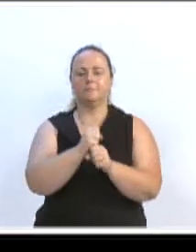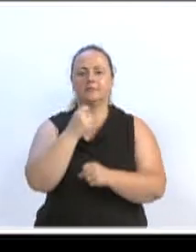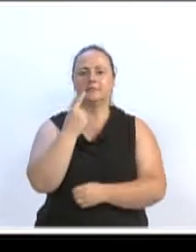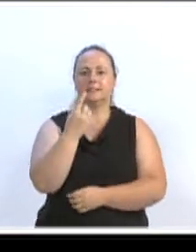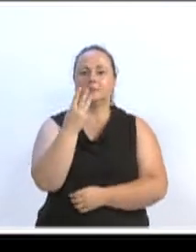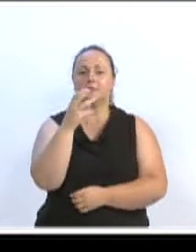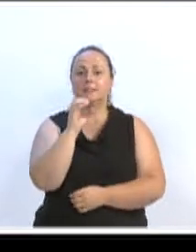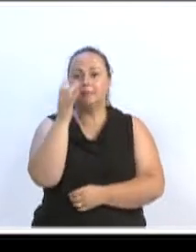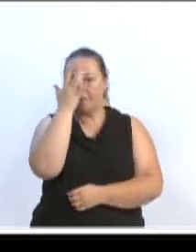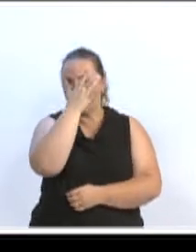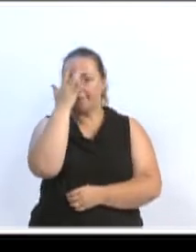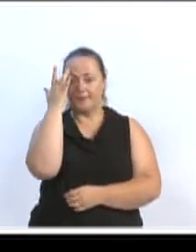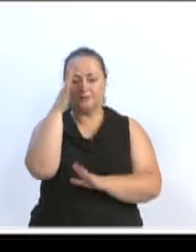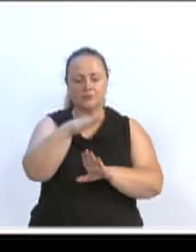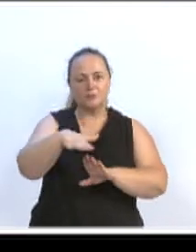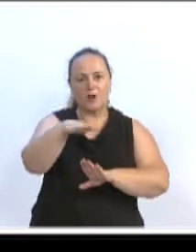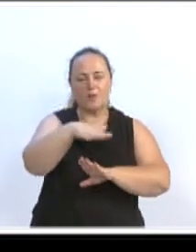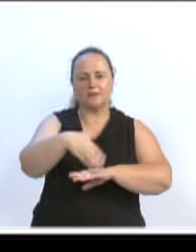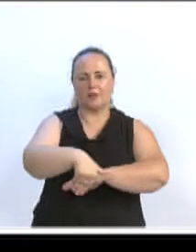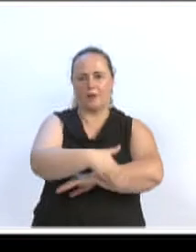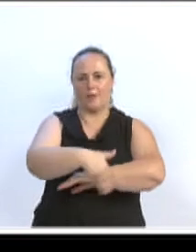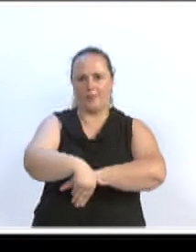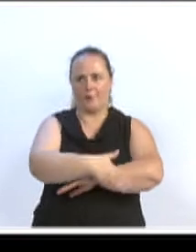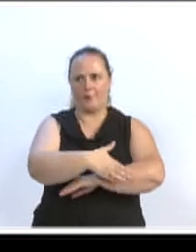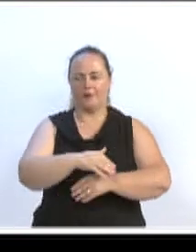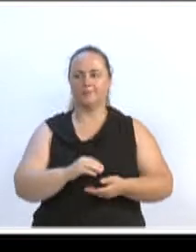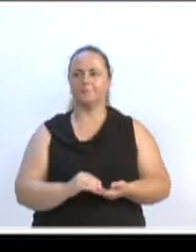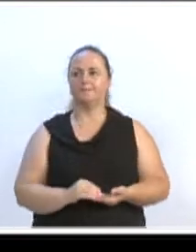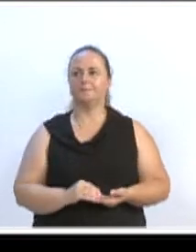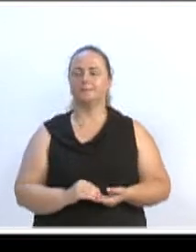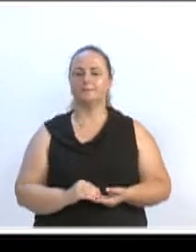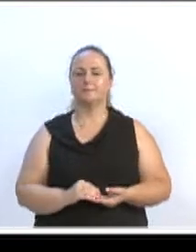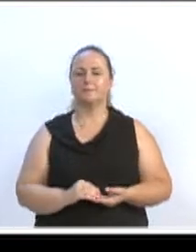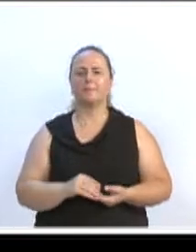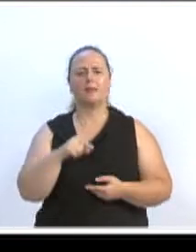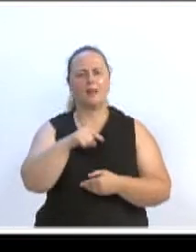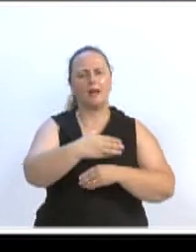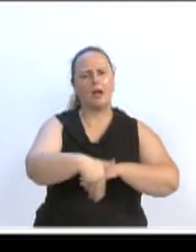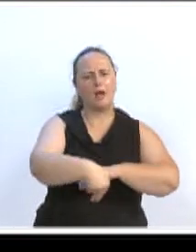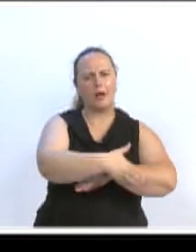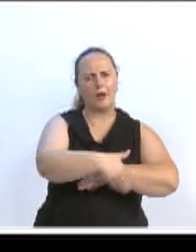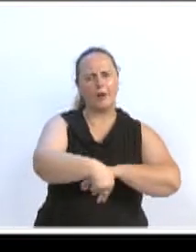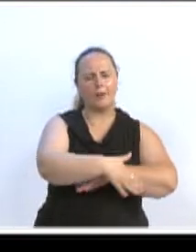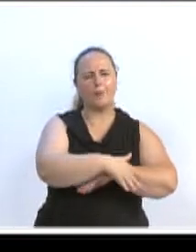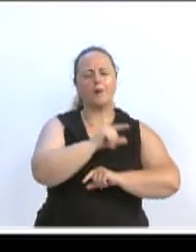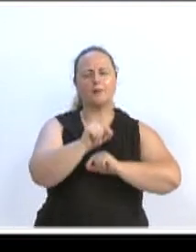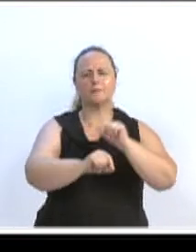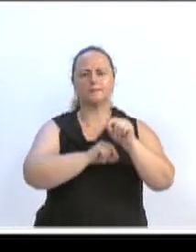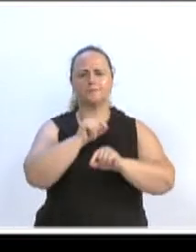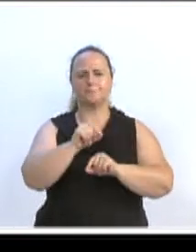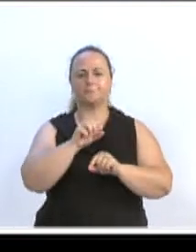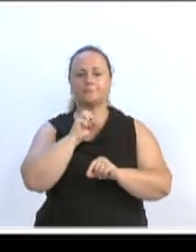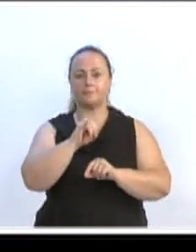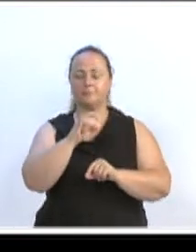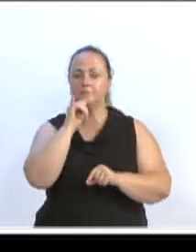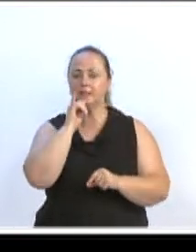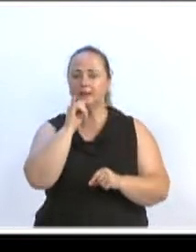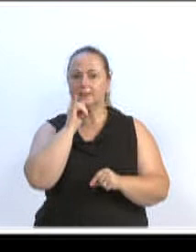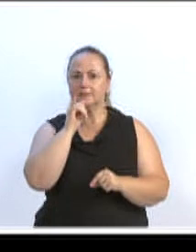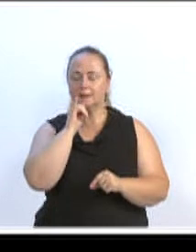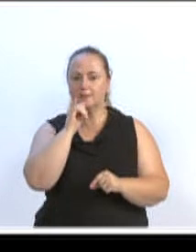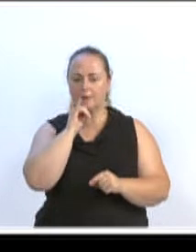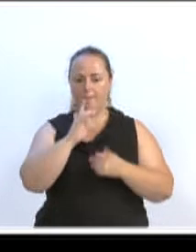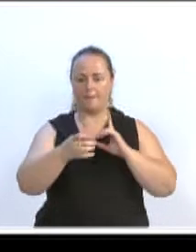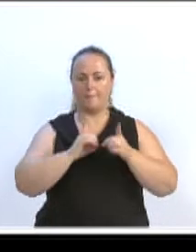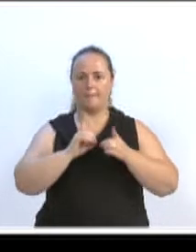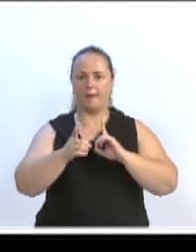a teodoro é uma rua que faz a ligação é a única ou do município que se fechar bem 470